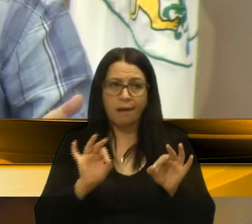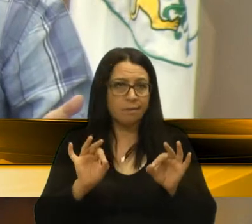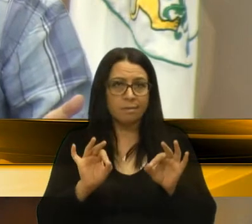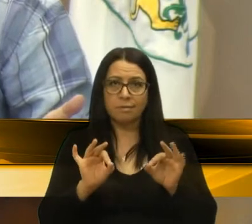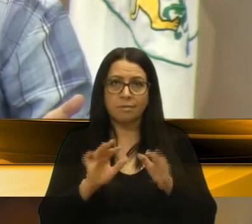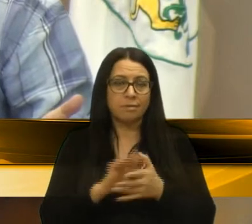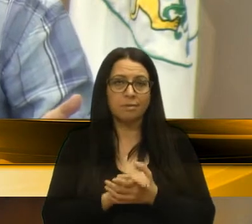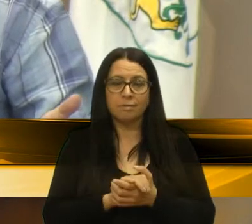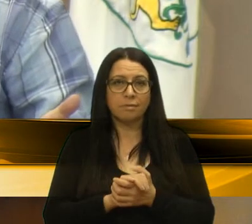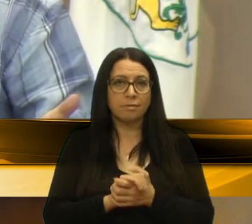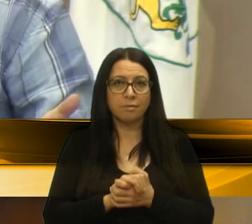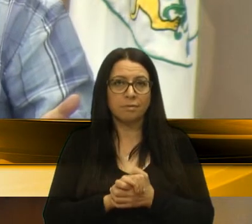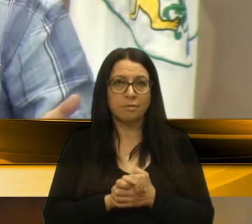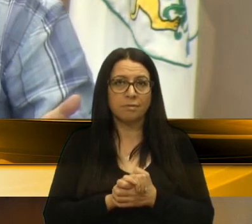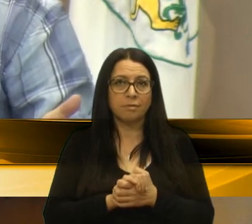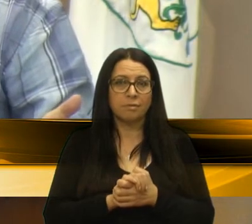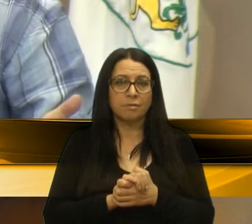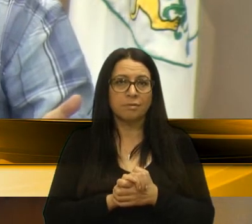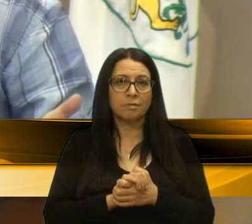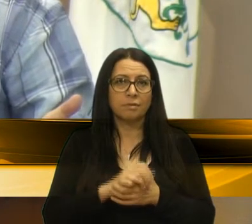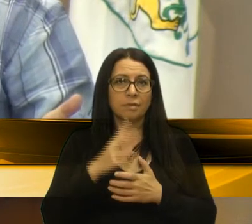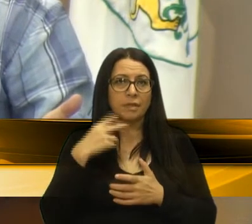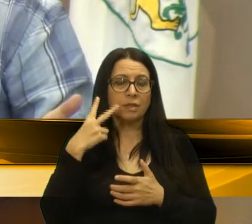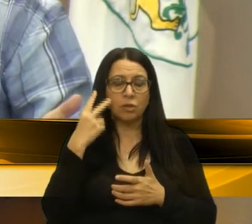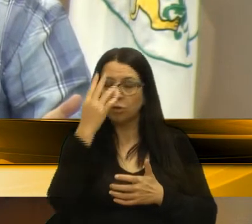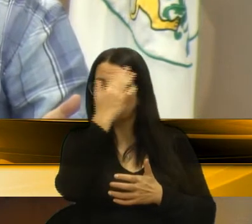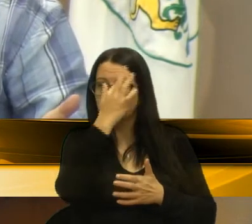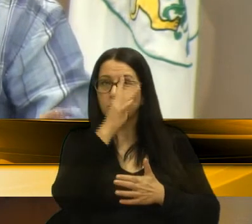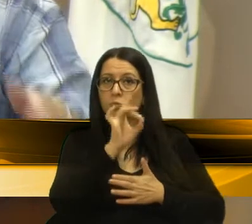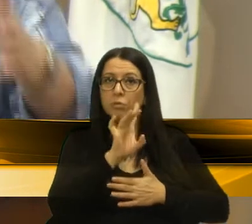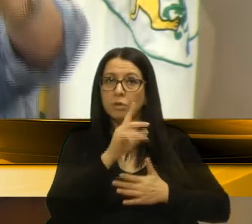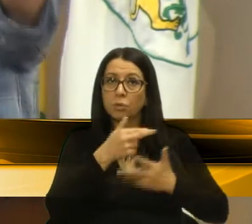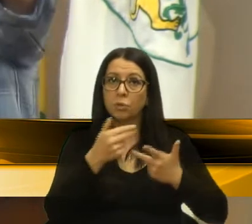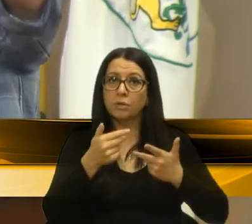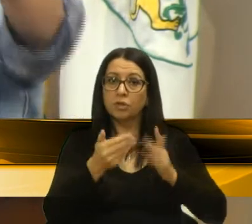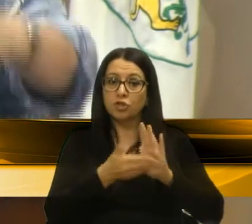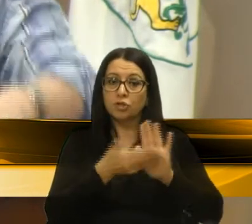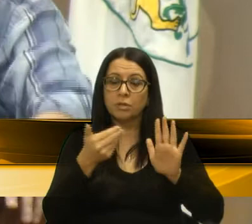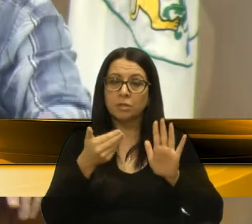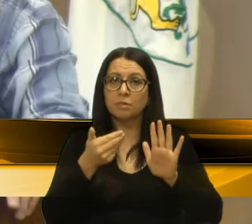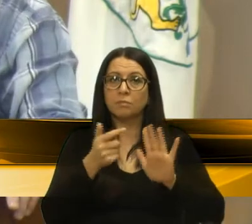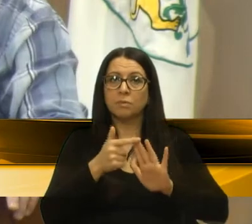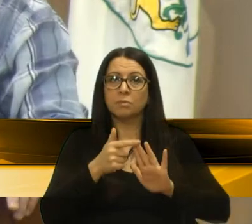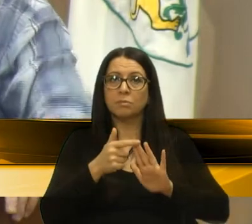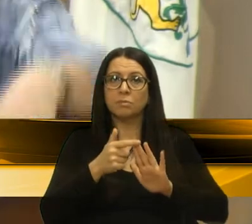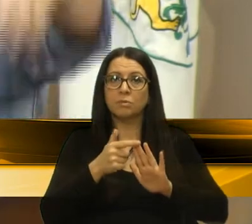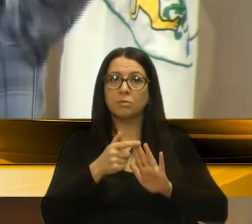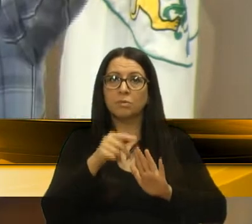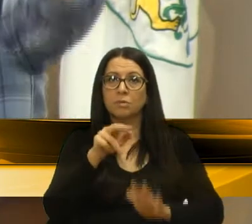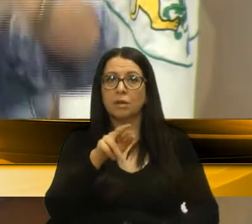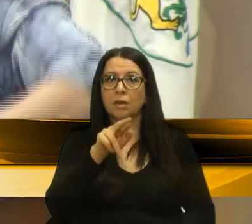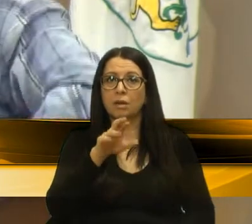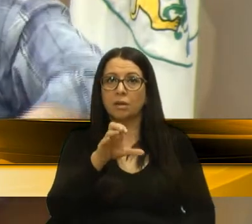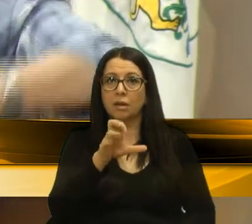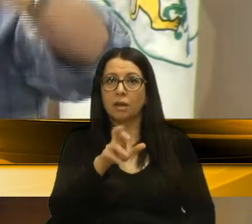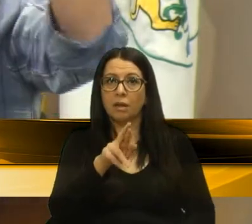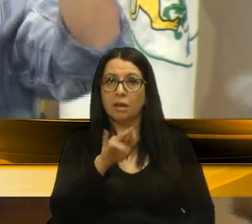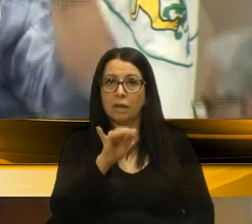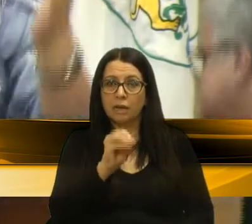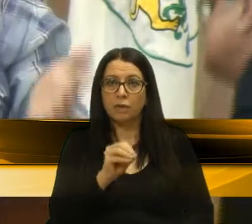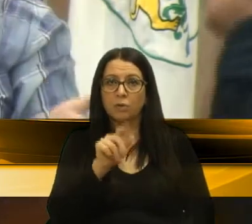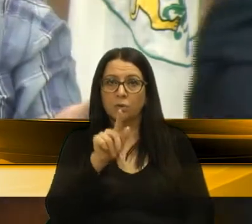histórico agradável a única exclusão fizemos lá foi tirar o recreio guarany da lista